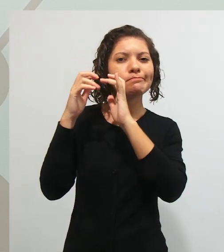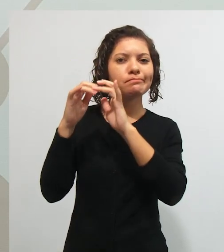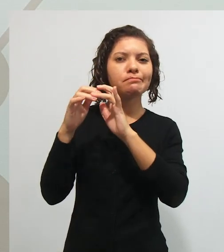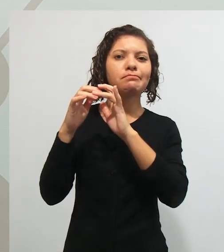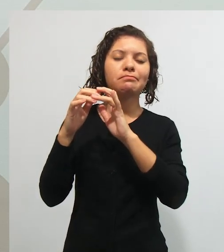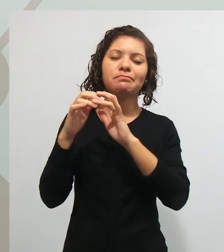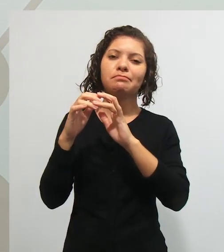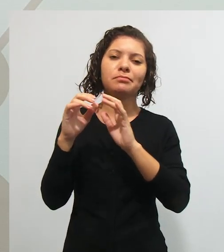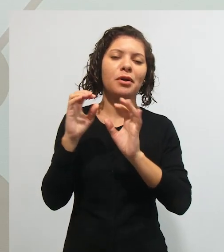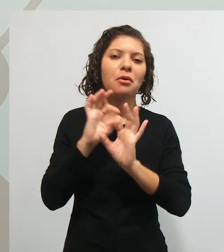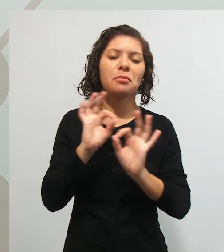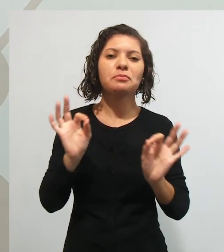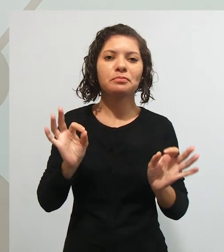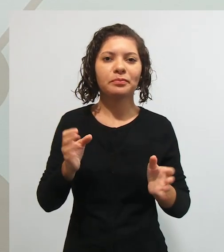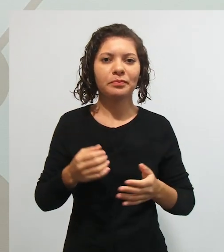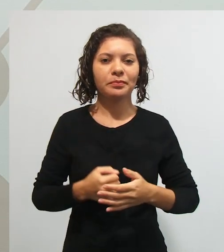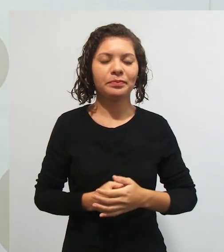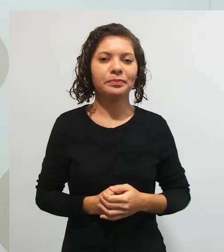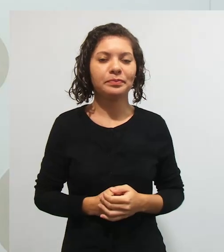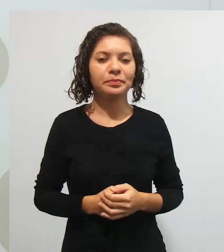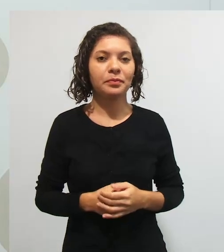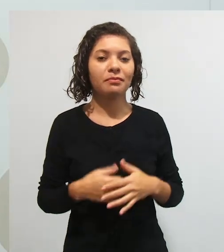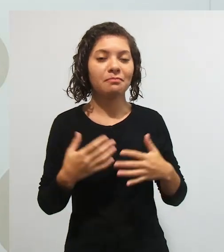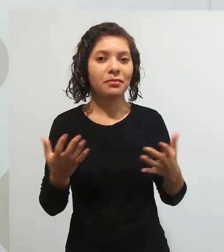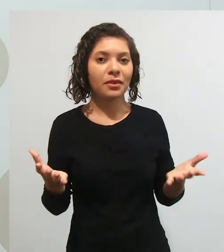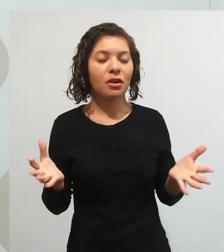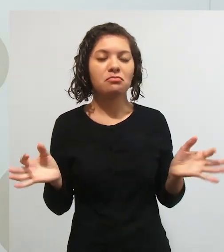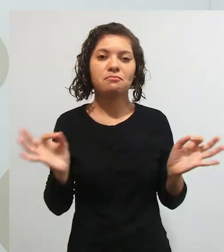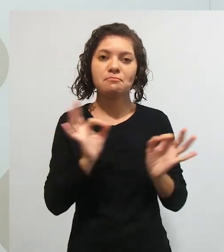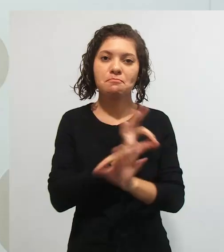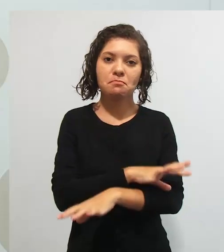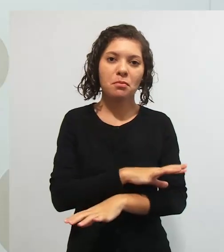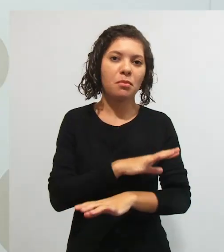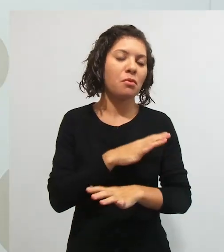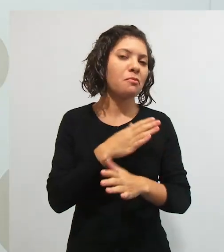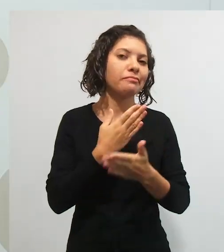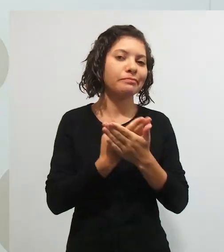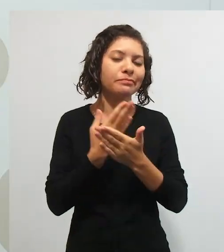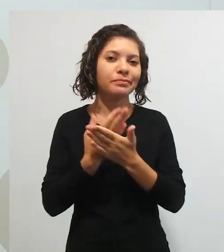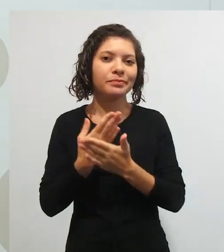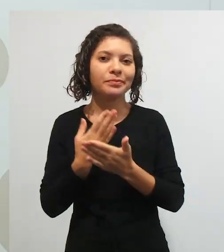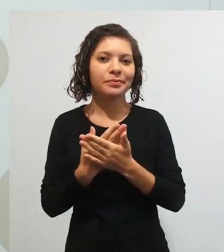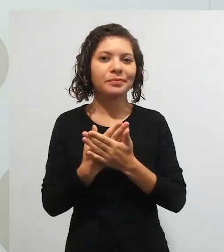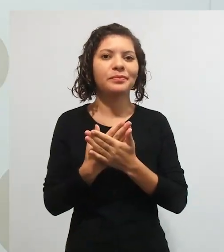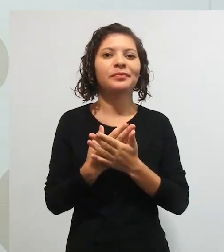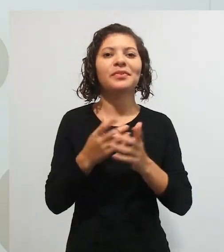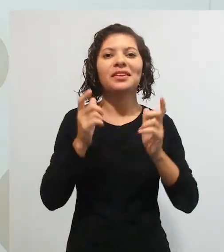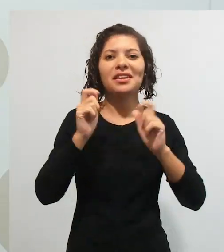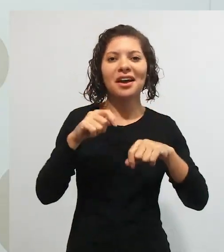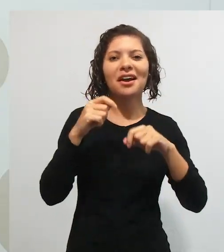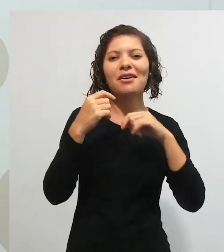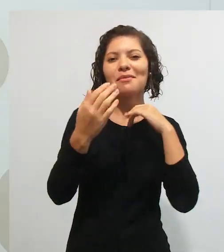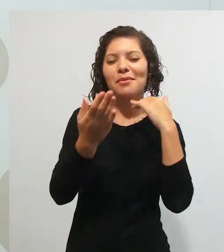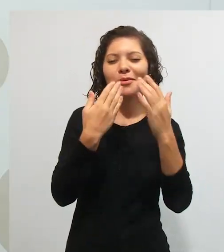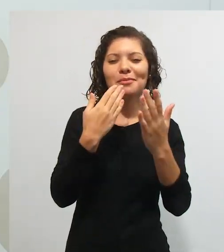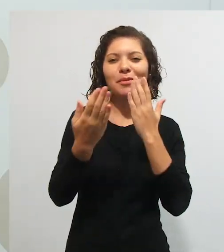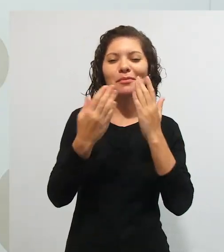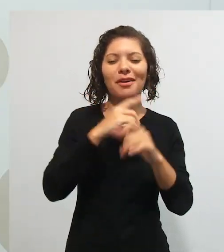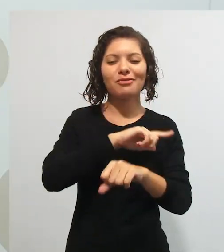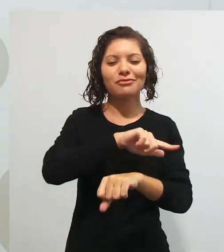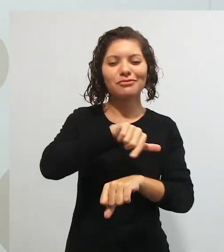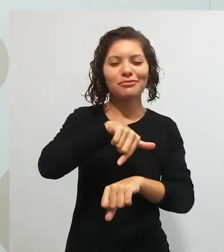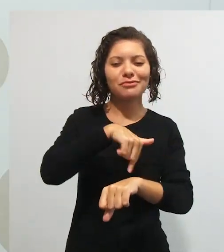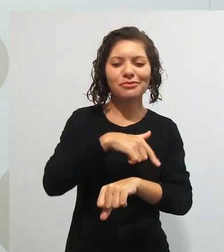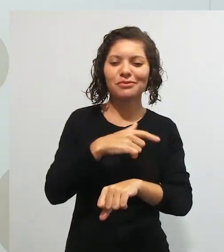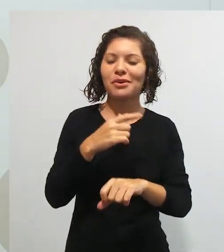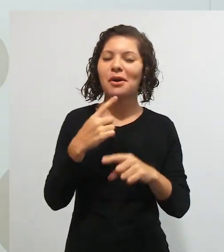enfim. Muito bem. Bom, nós chegamos ao final da nossa aula. Poderia ficar conversando aqui com o professor Moisés durante